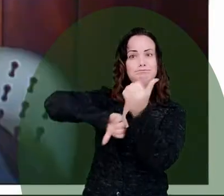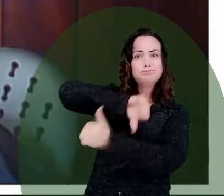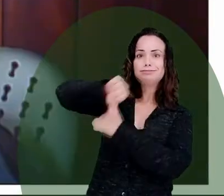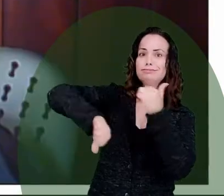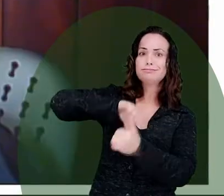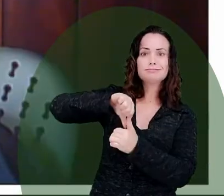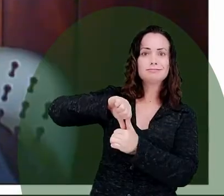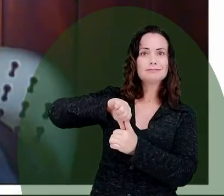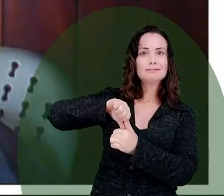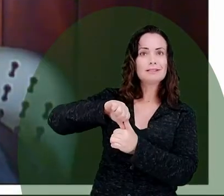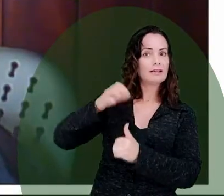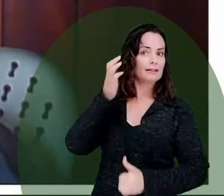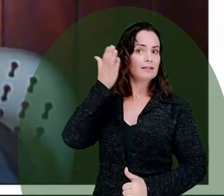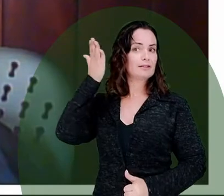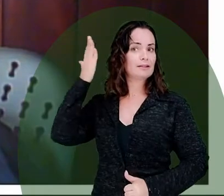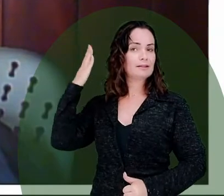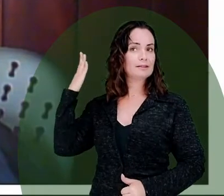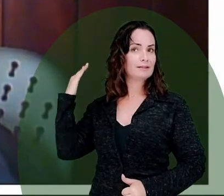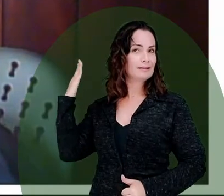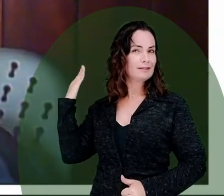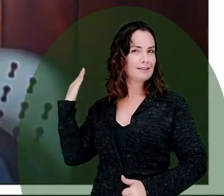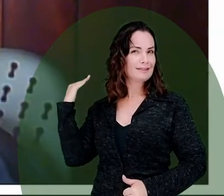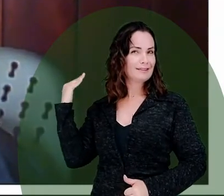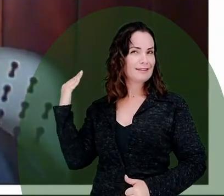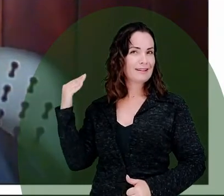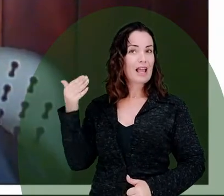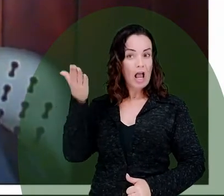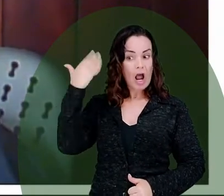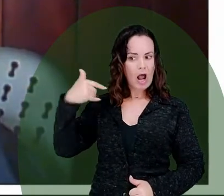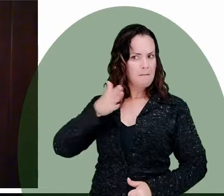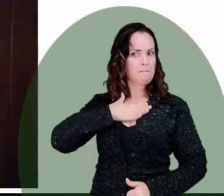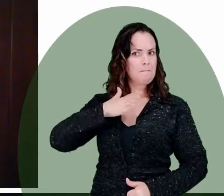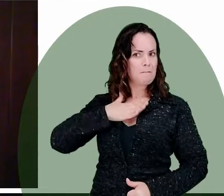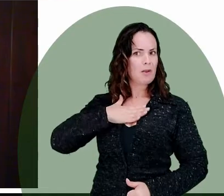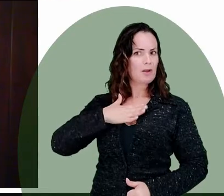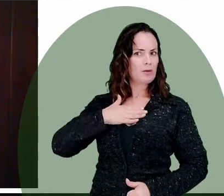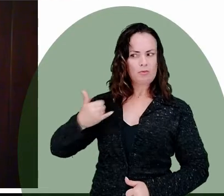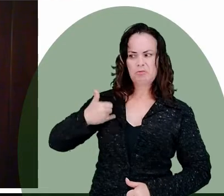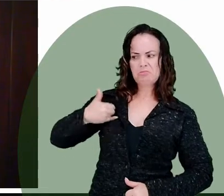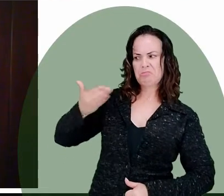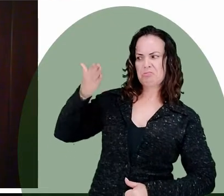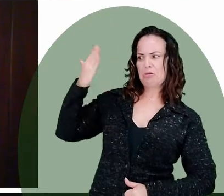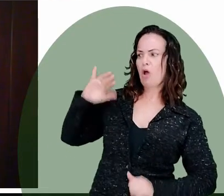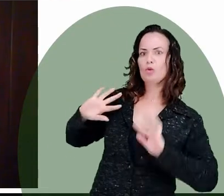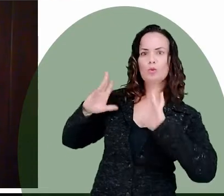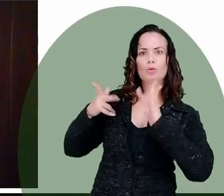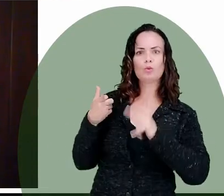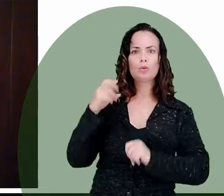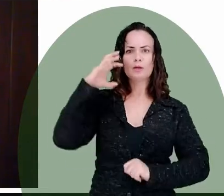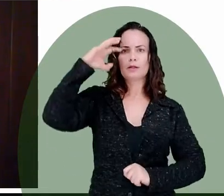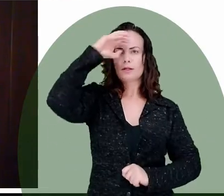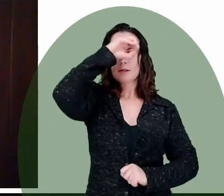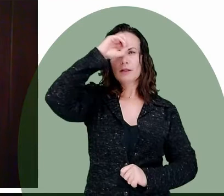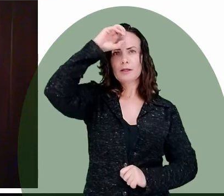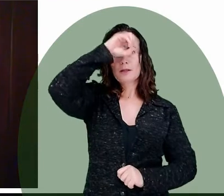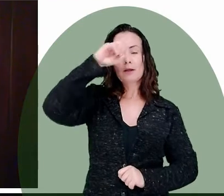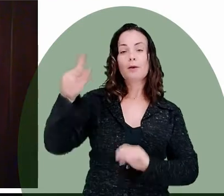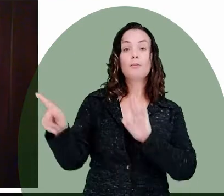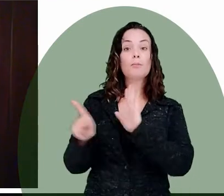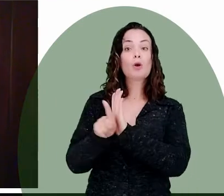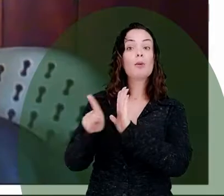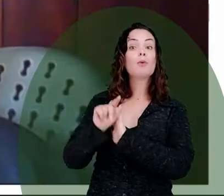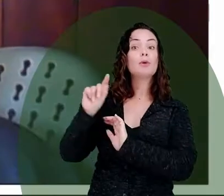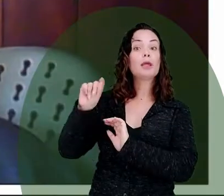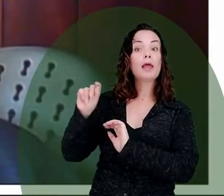completamente. Antigamente, até antes da minha geração, tudo que se aprendia vinha dos